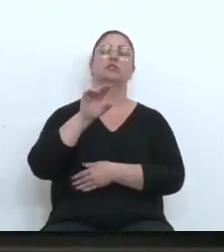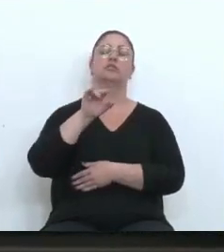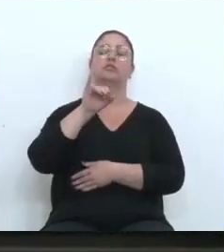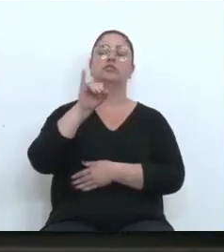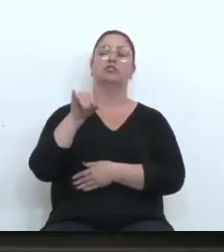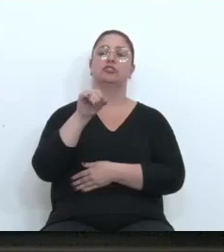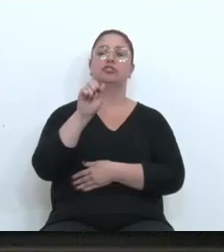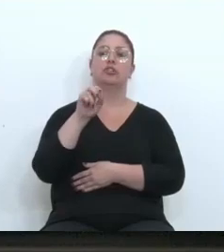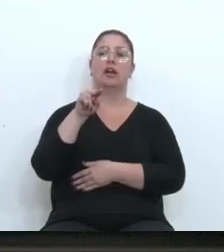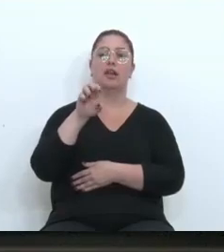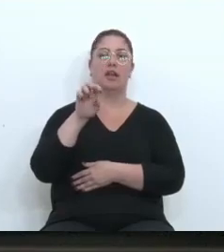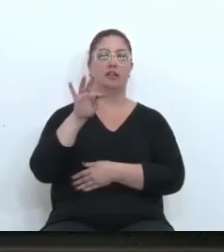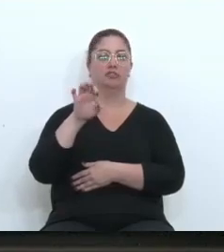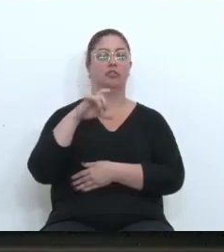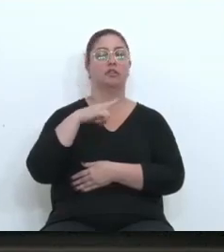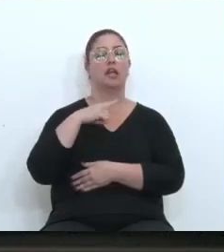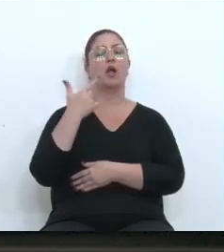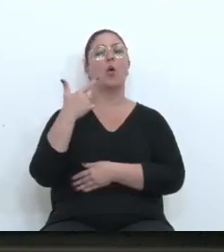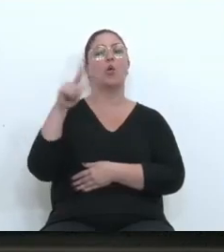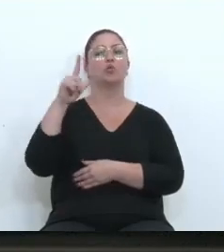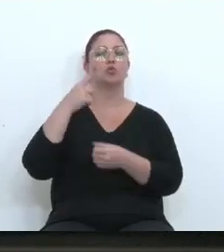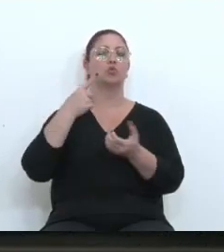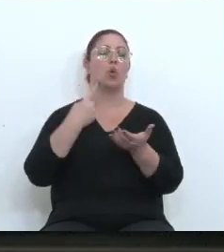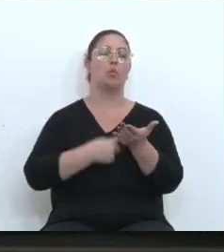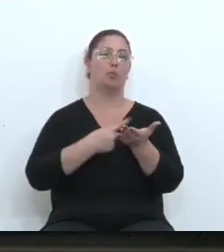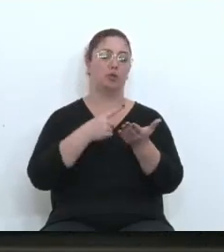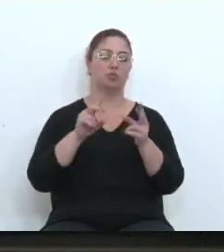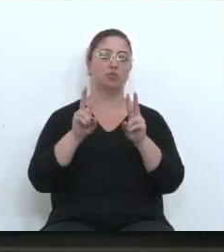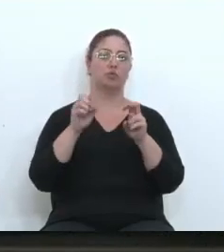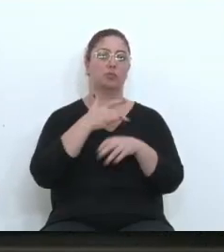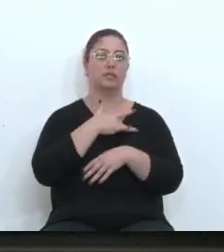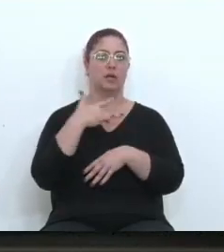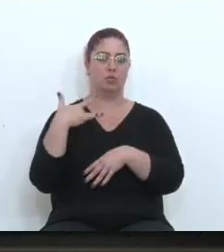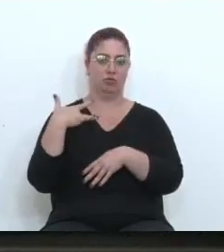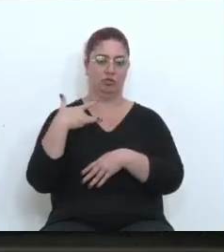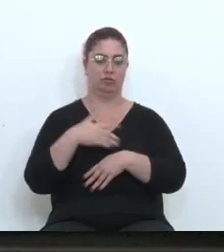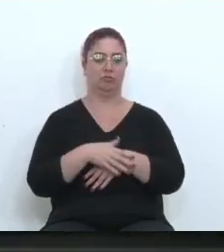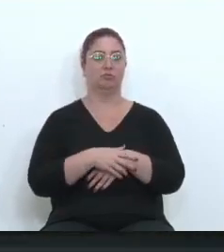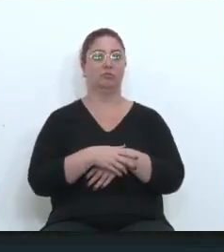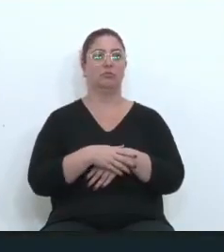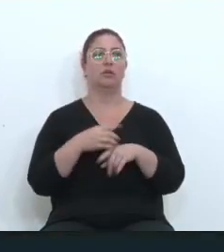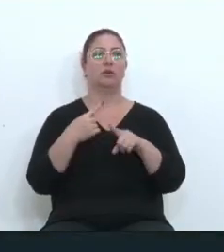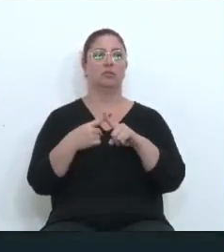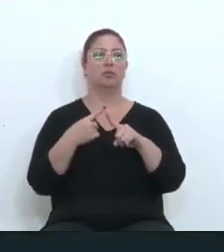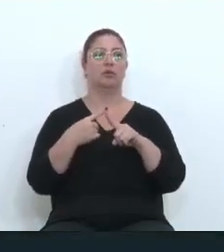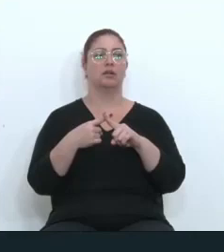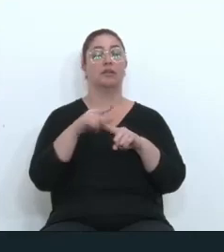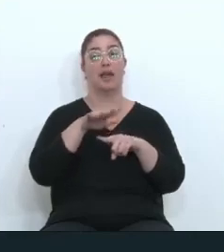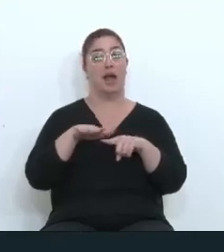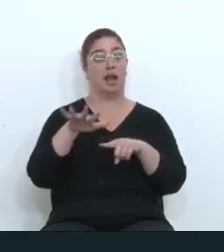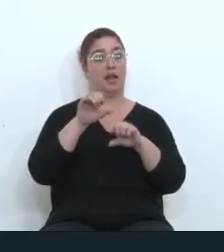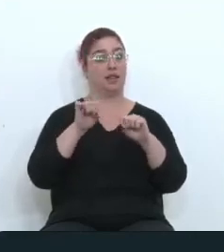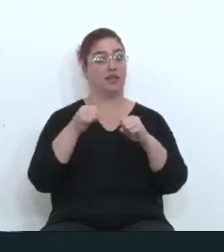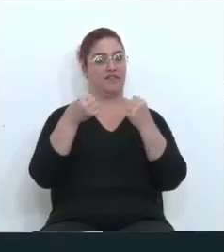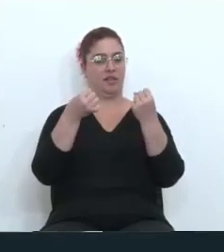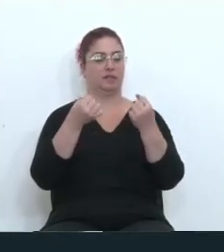que ela tem em relação a questões de saúde que ela tá defendendo a cidade